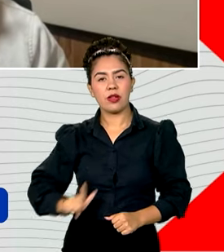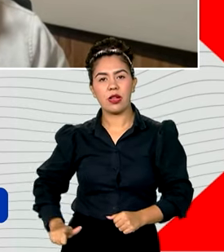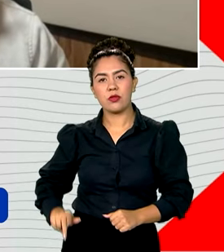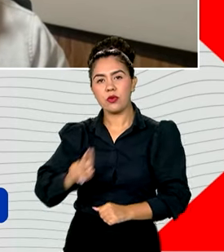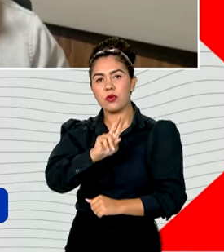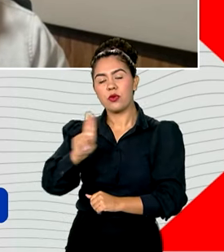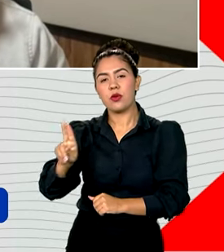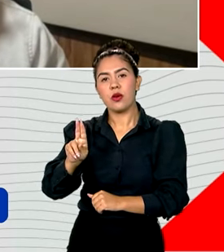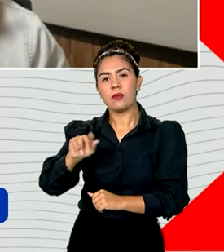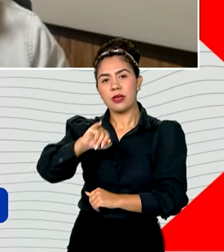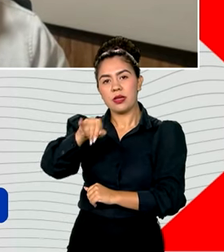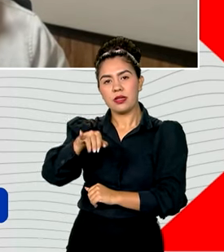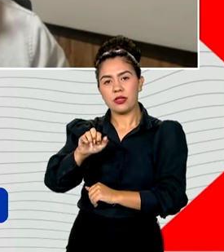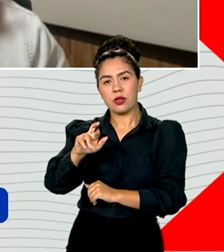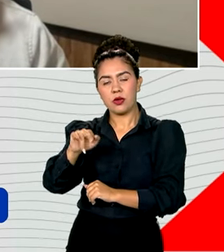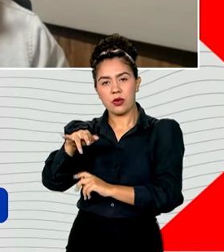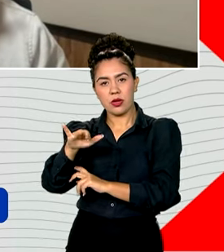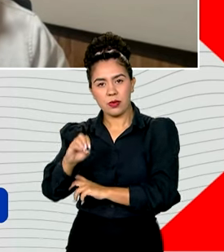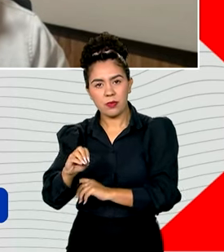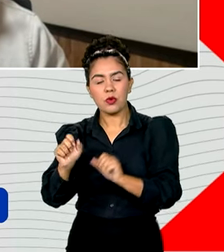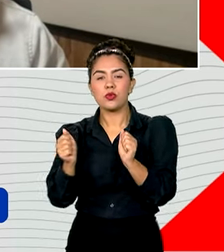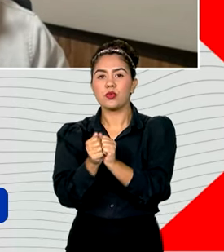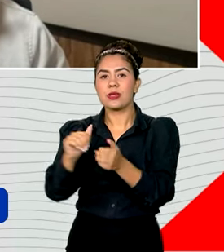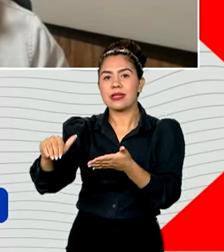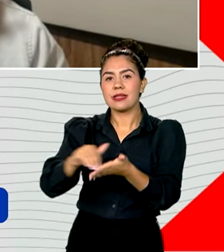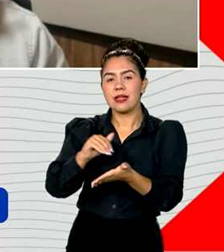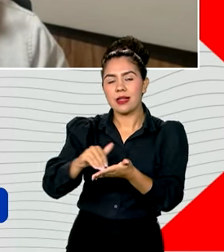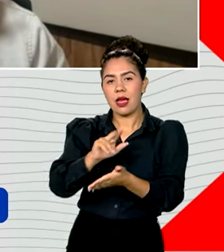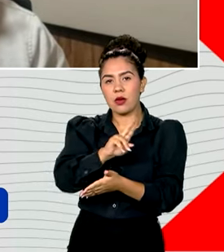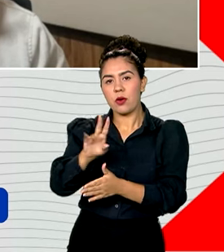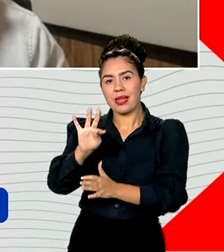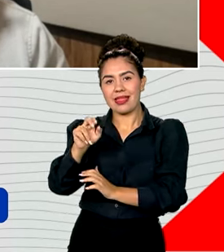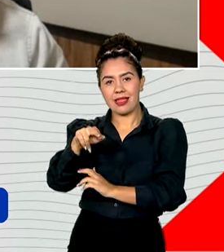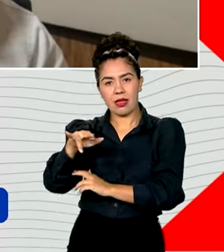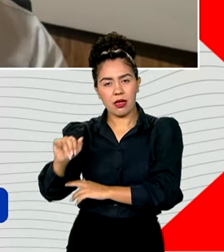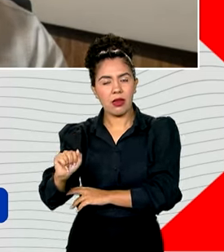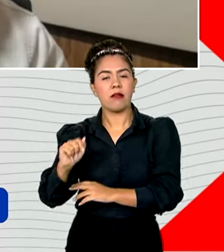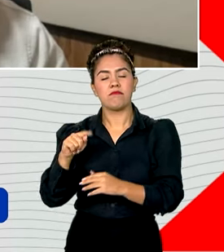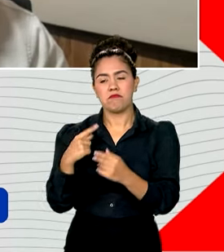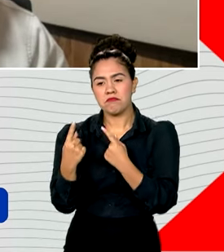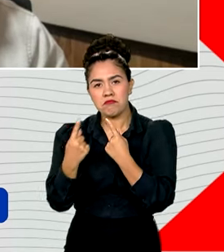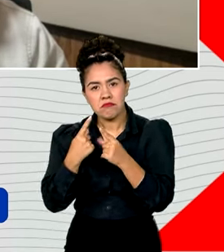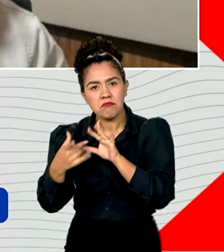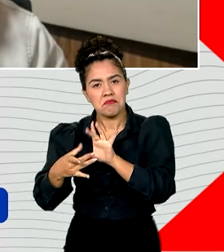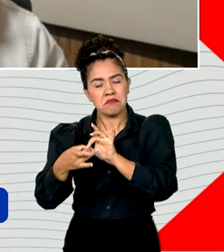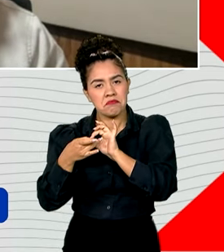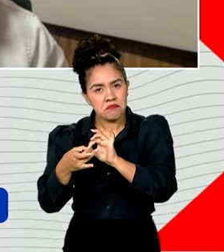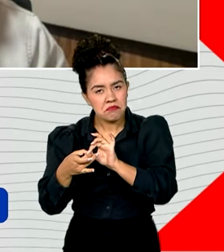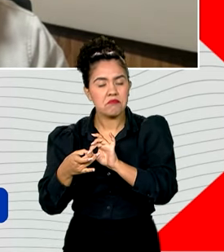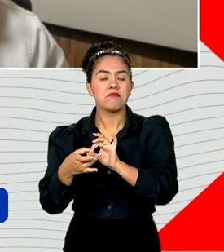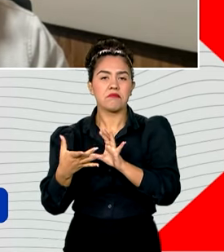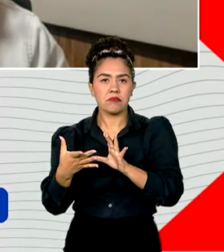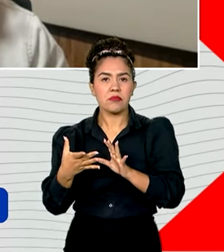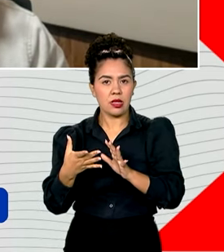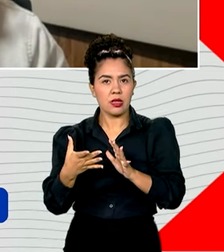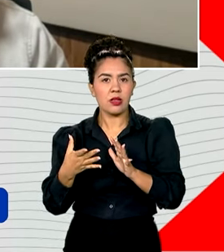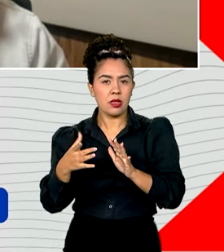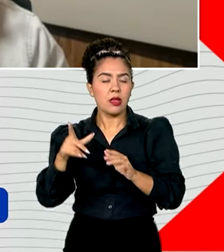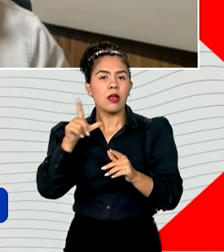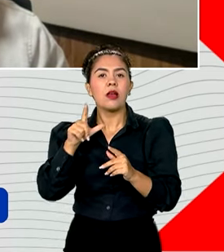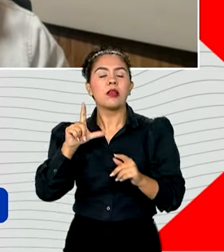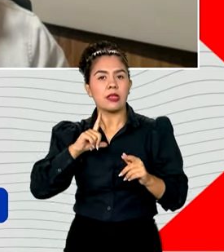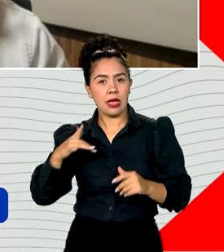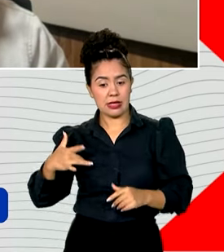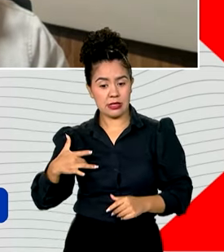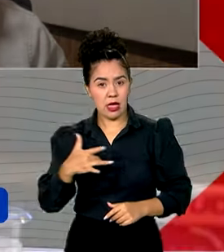secretária Tânia temos feito um trabalho muito próximo no estado e com a visão de que a saúde o SUS